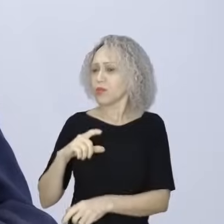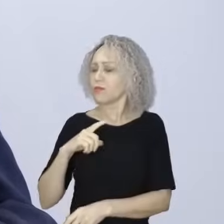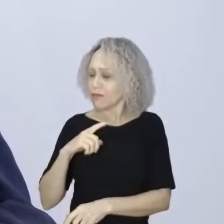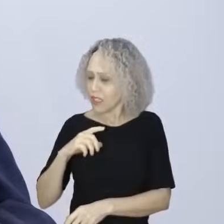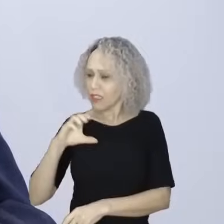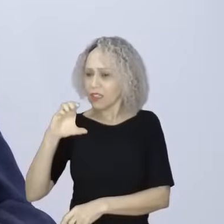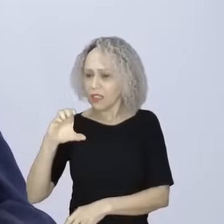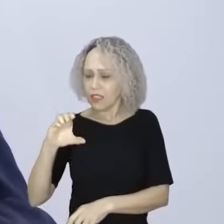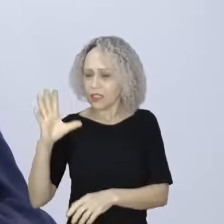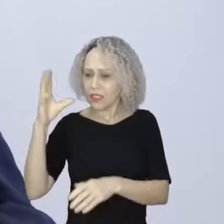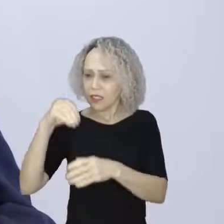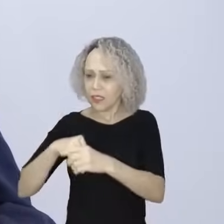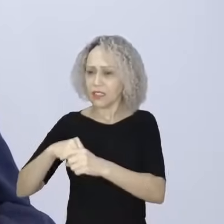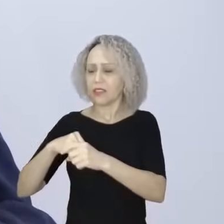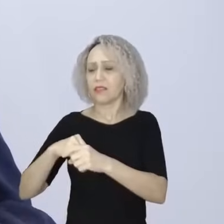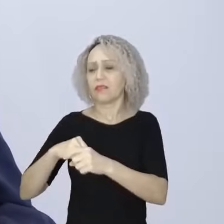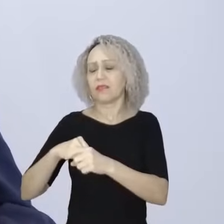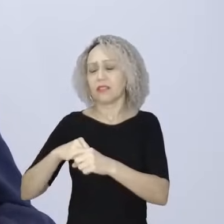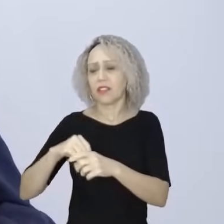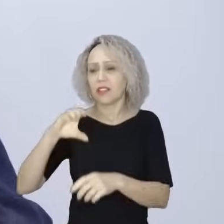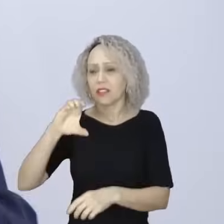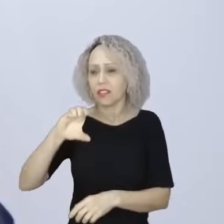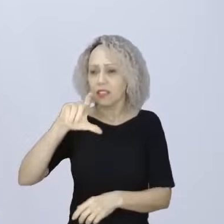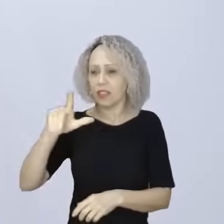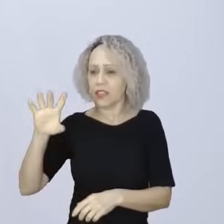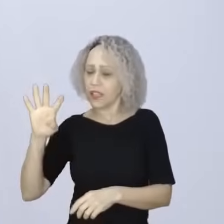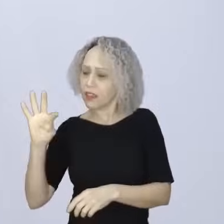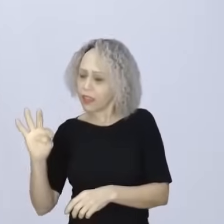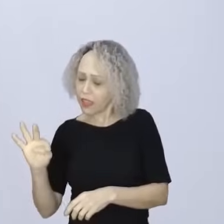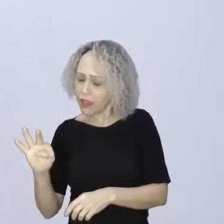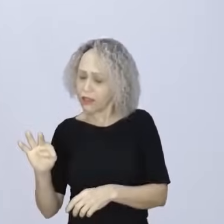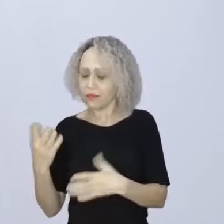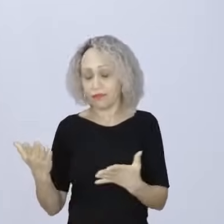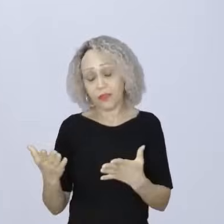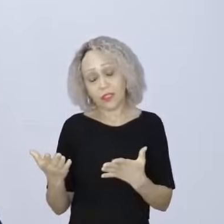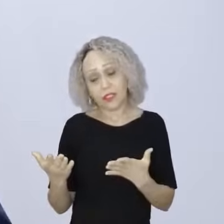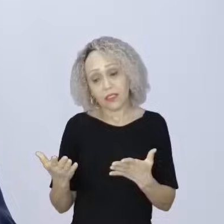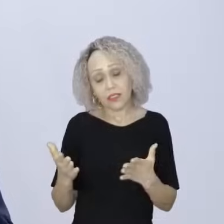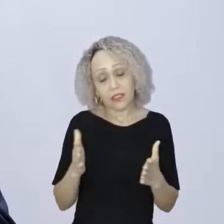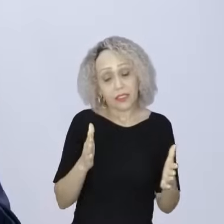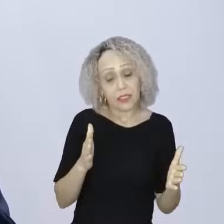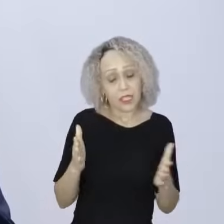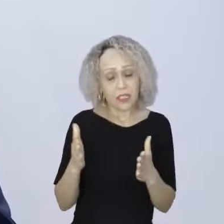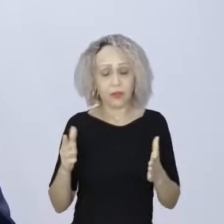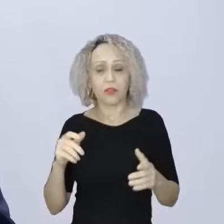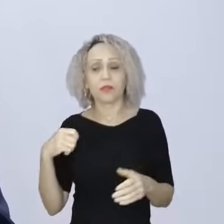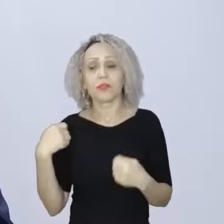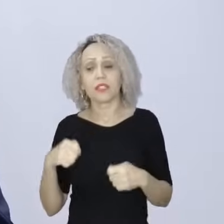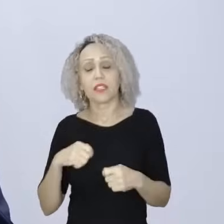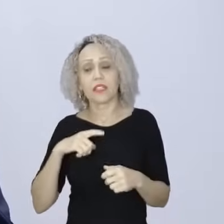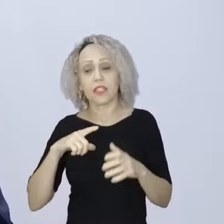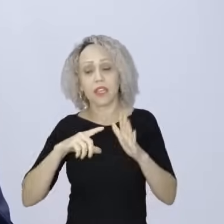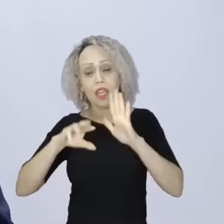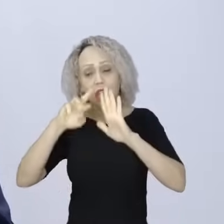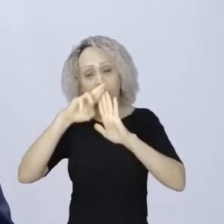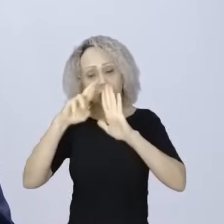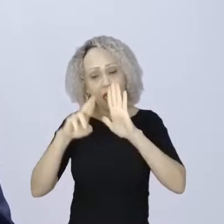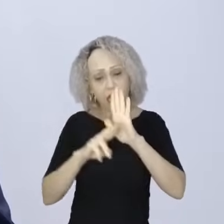nesse mundo do trabalho que está colocado aí, que já é uma realidade, você ter regras e direitos para que as pessoas